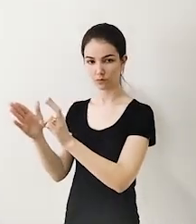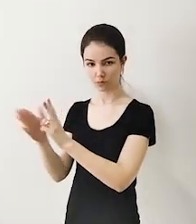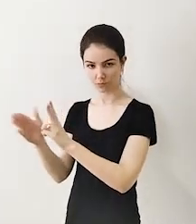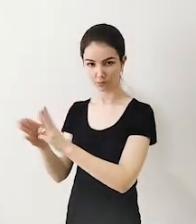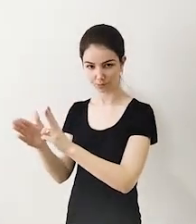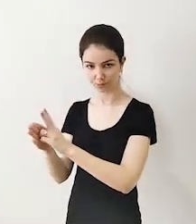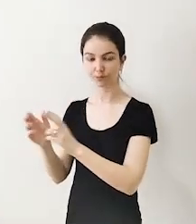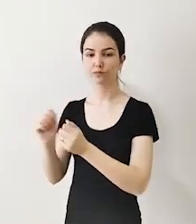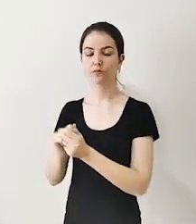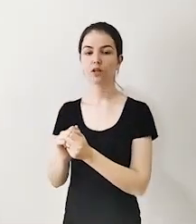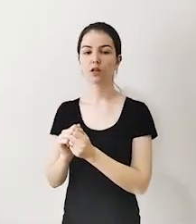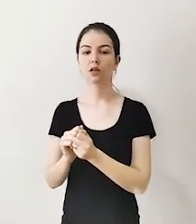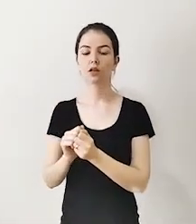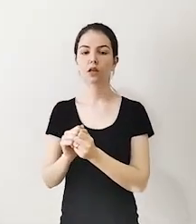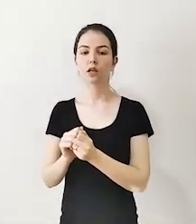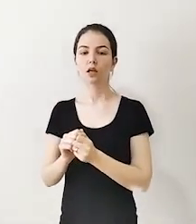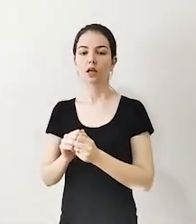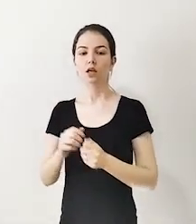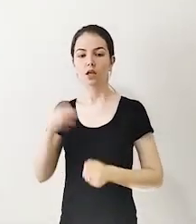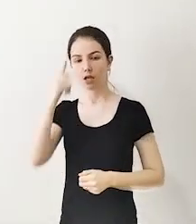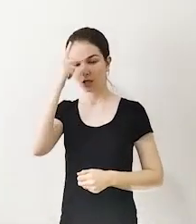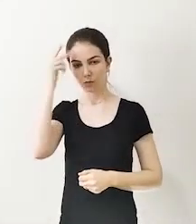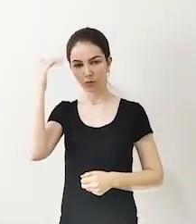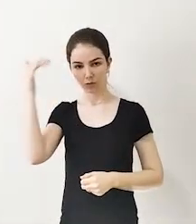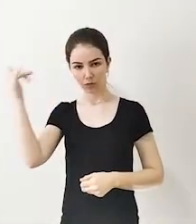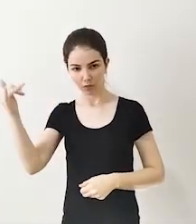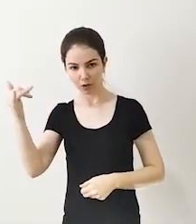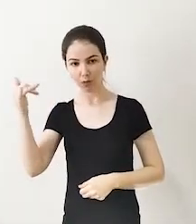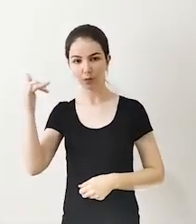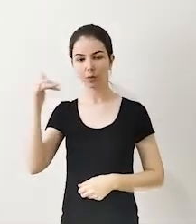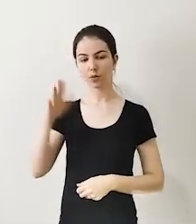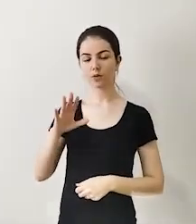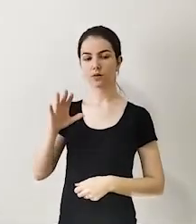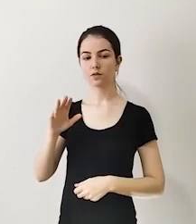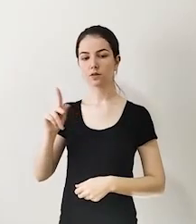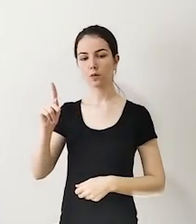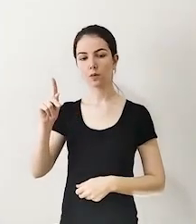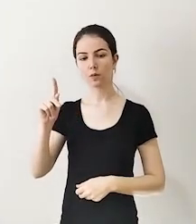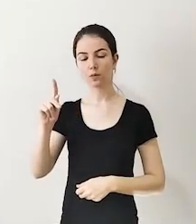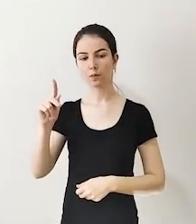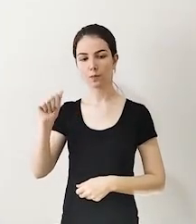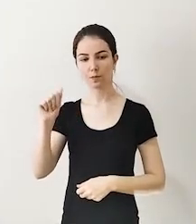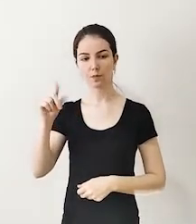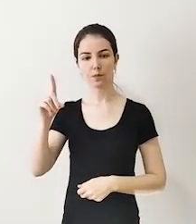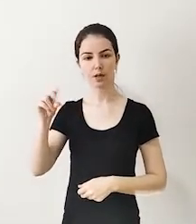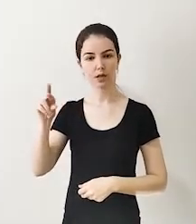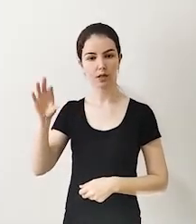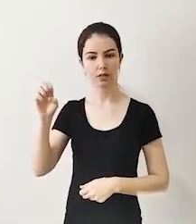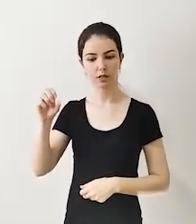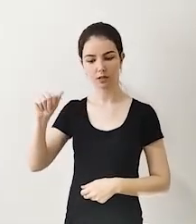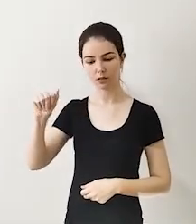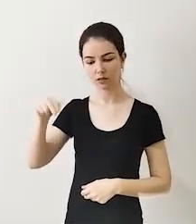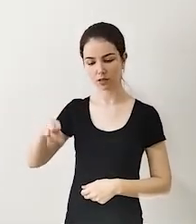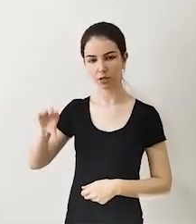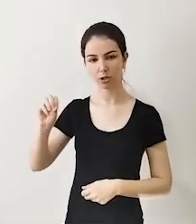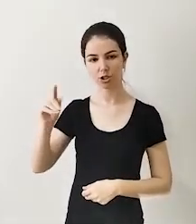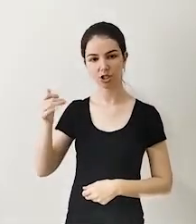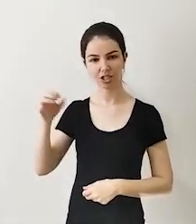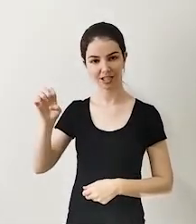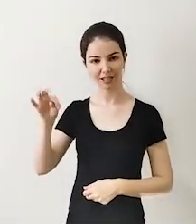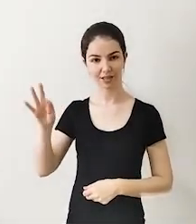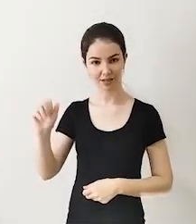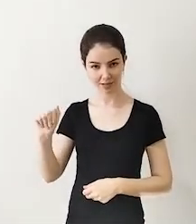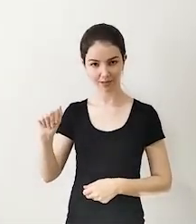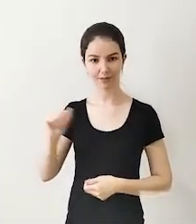e isso era feito através de contos, crônicas e etc. Fechou, galera? A aula de hoje é essa. Obrigada para quem viu a aula